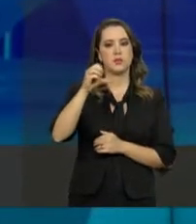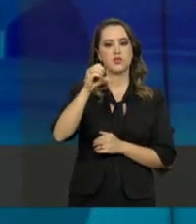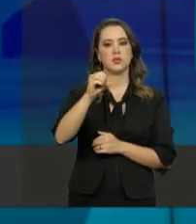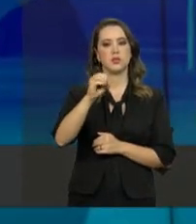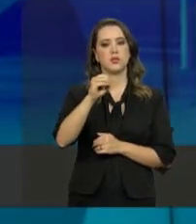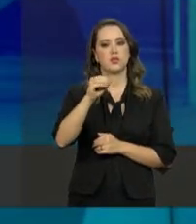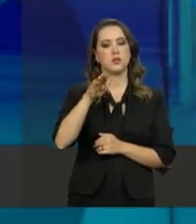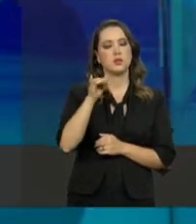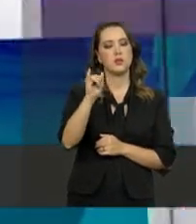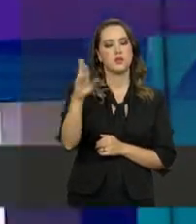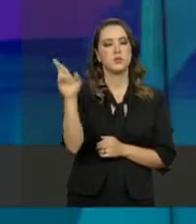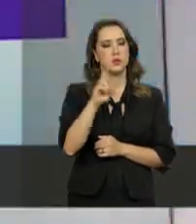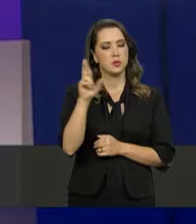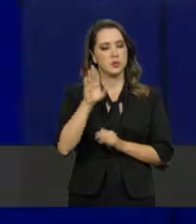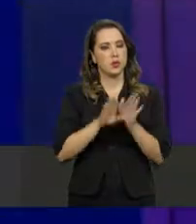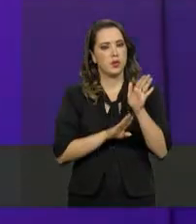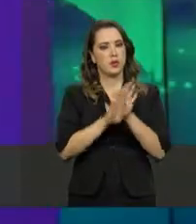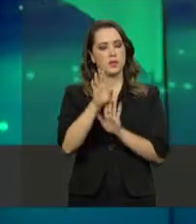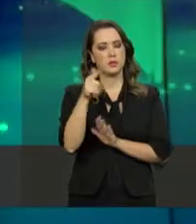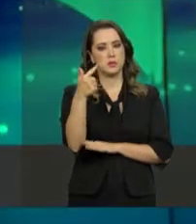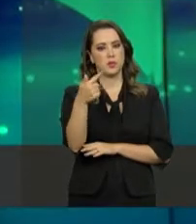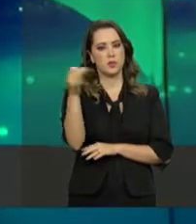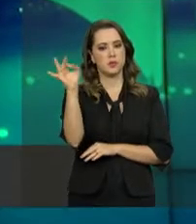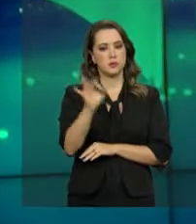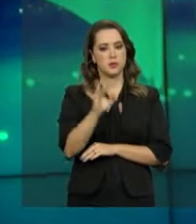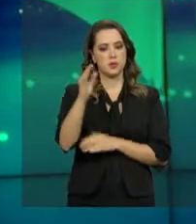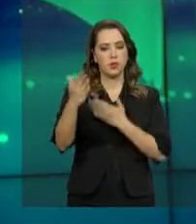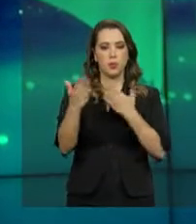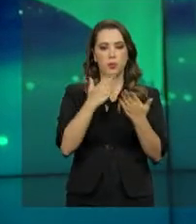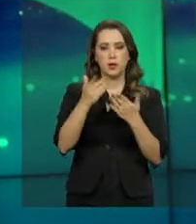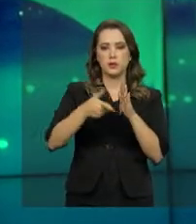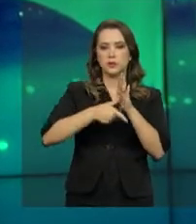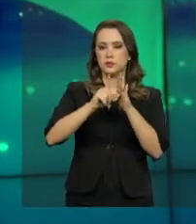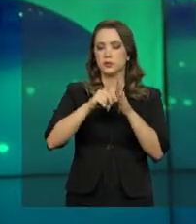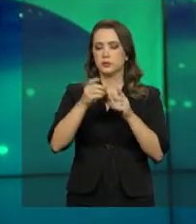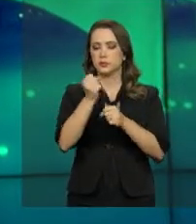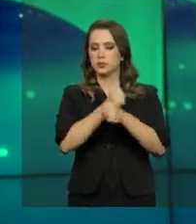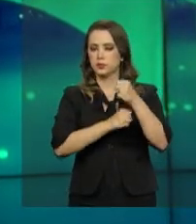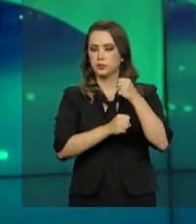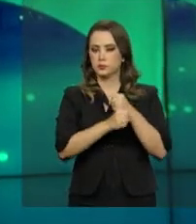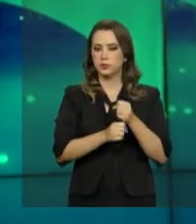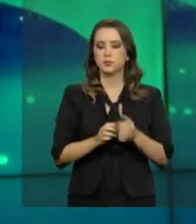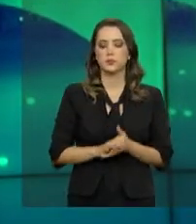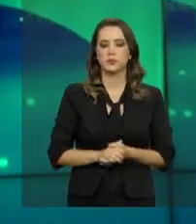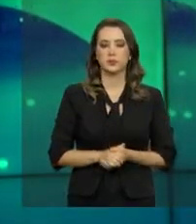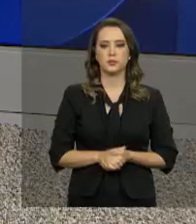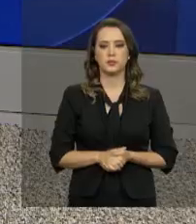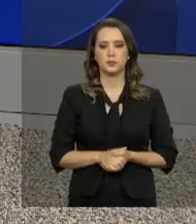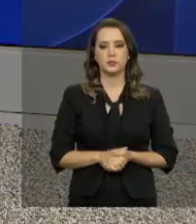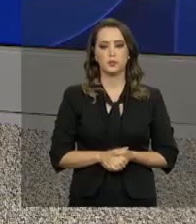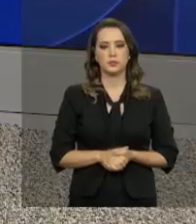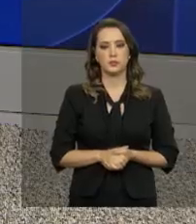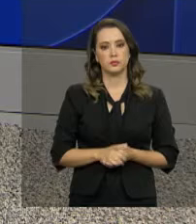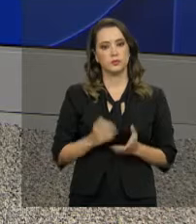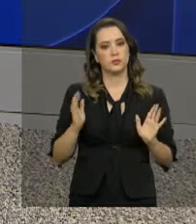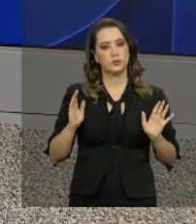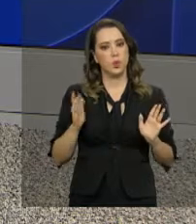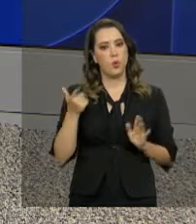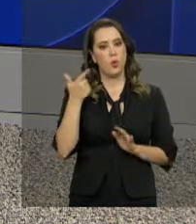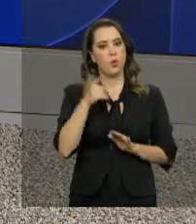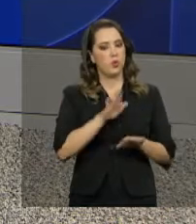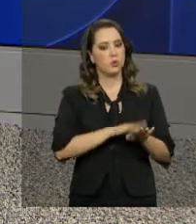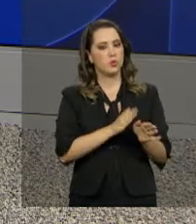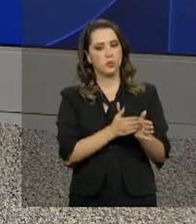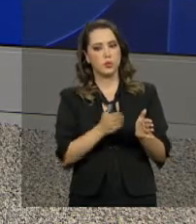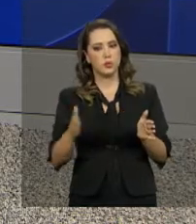um crescimento de quase 7% na comparação com o mesmo período do ano passado mais uma etapa do